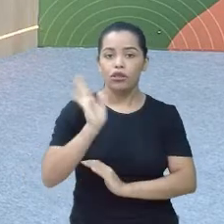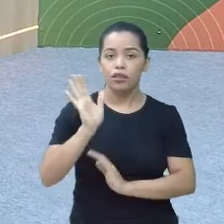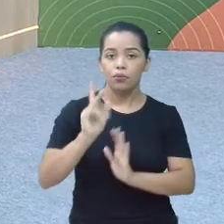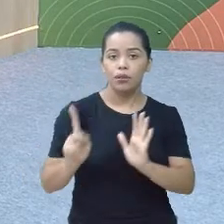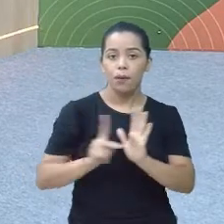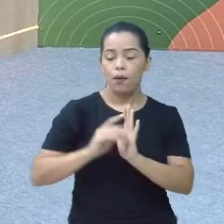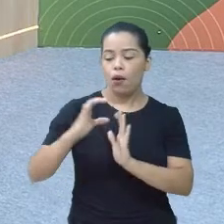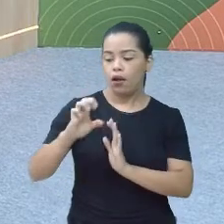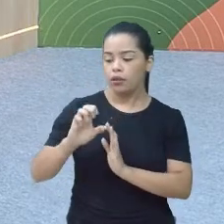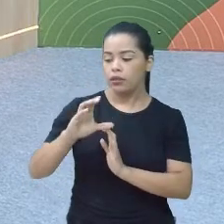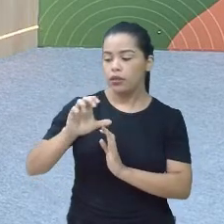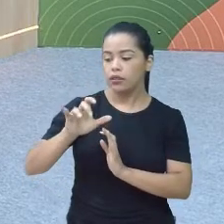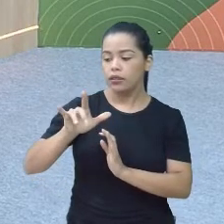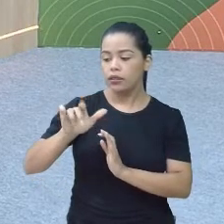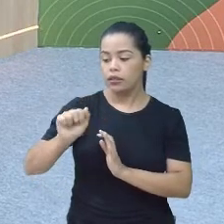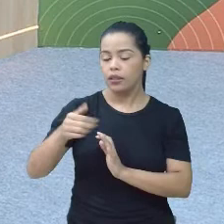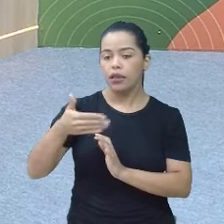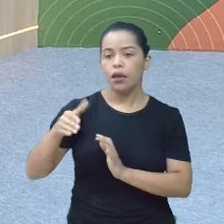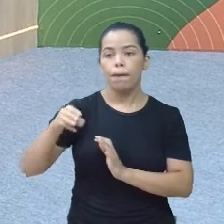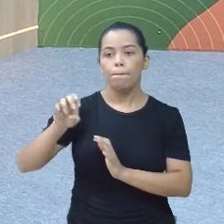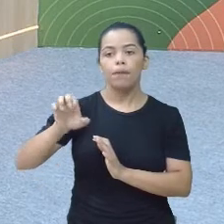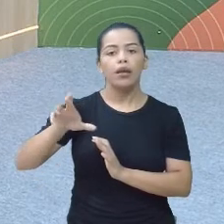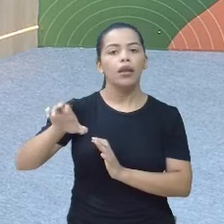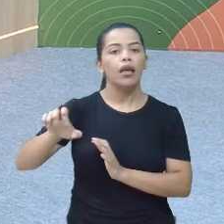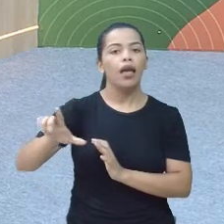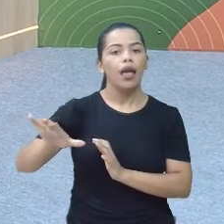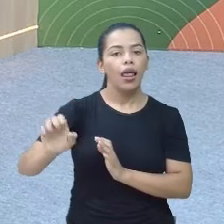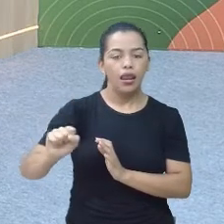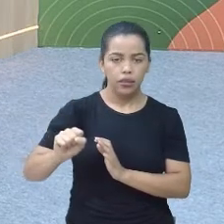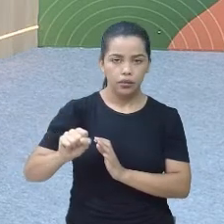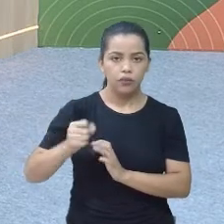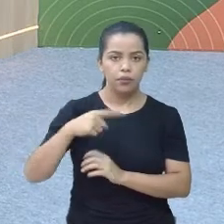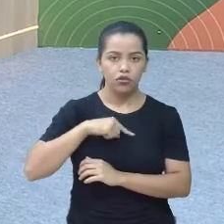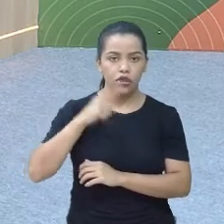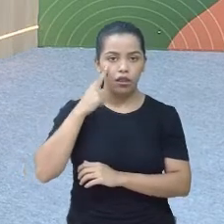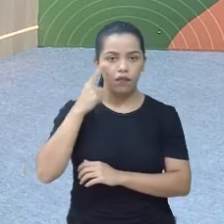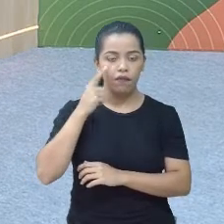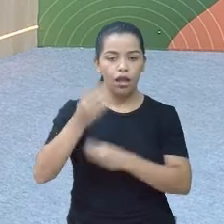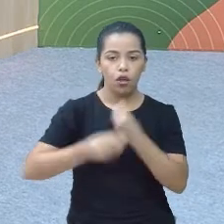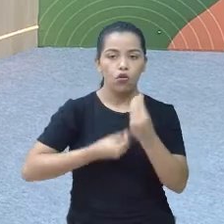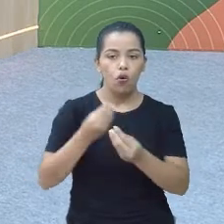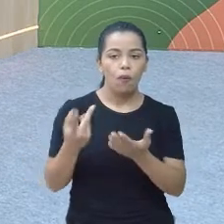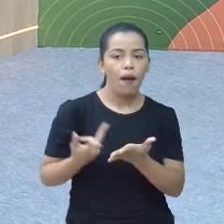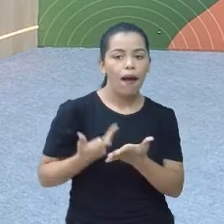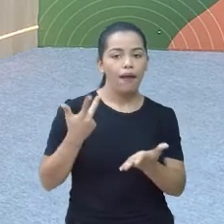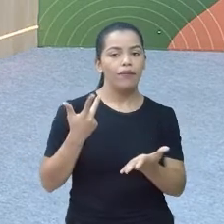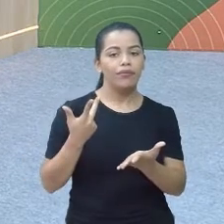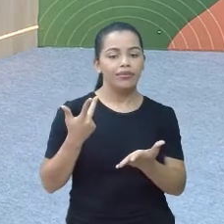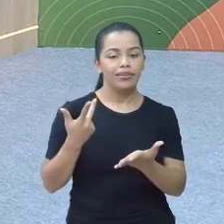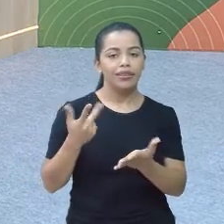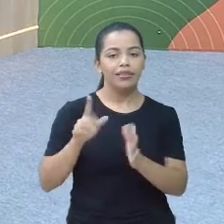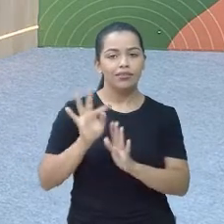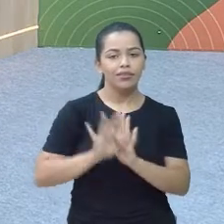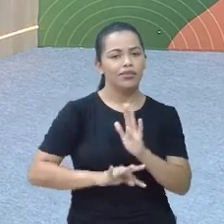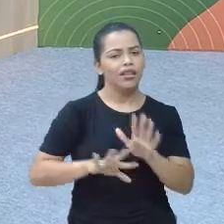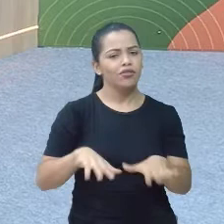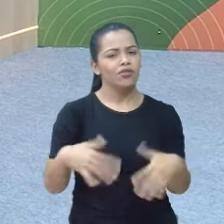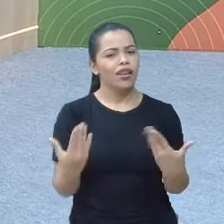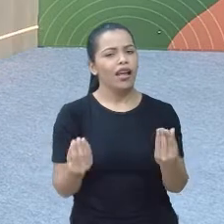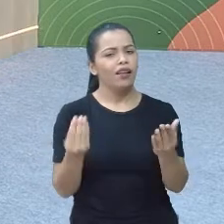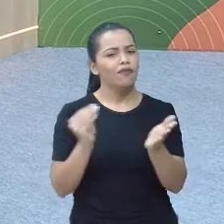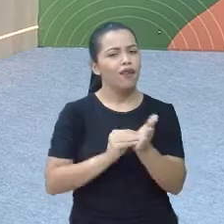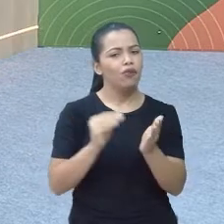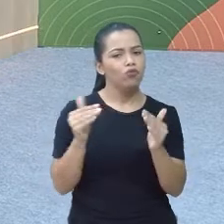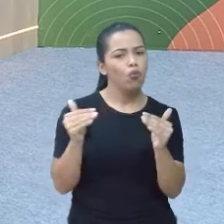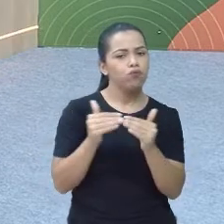Cecília Meirelles. Eu trouxe só um trechinho para a gente ler e ver como é que ocorre essa confusão aí. Será que faltou coerência? O que será que ela quis